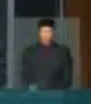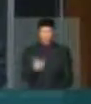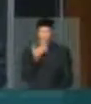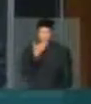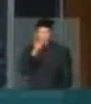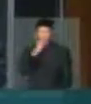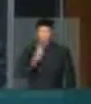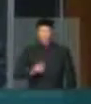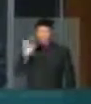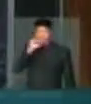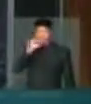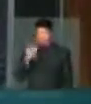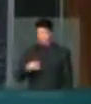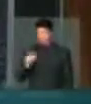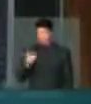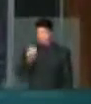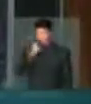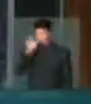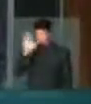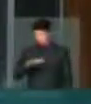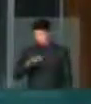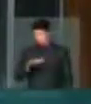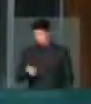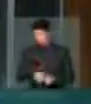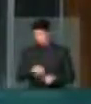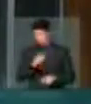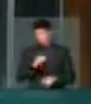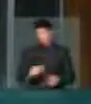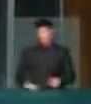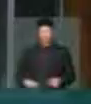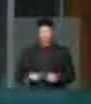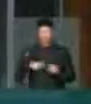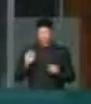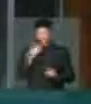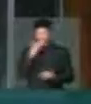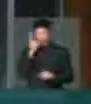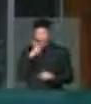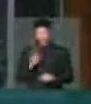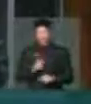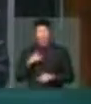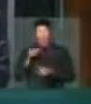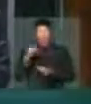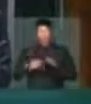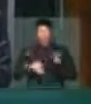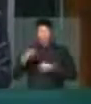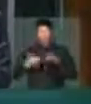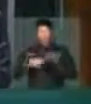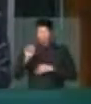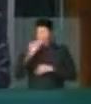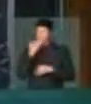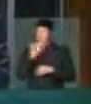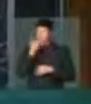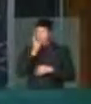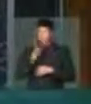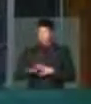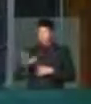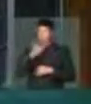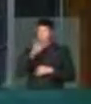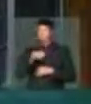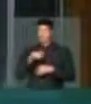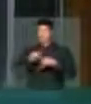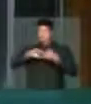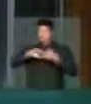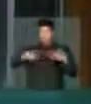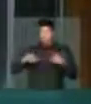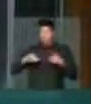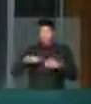pede o Brasil não é a redução da maioridade penal, senhor presidente. O que pede o Brasil é justiça. O que pede o Brasil é se